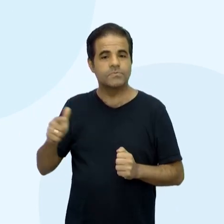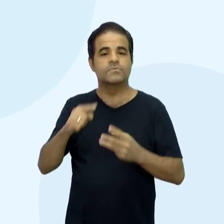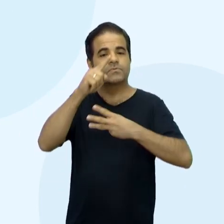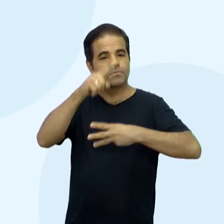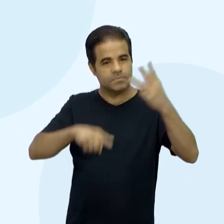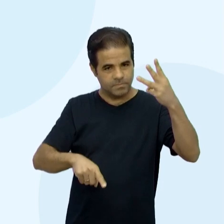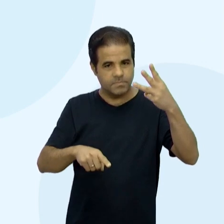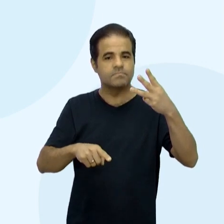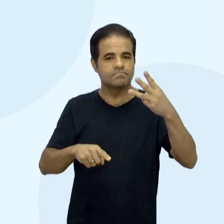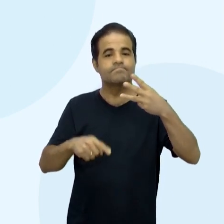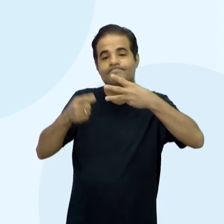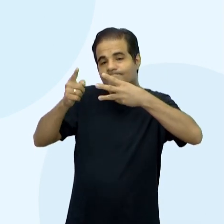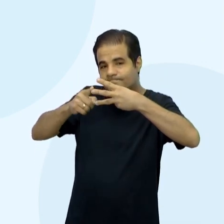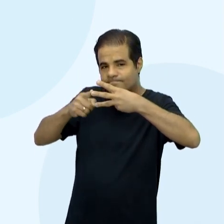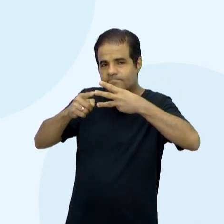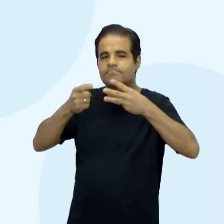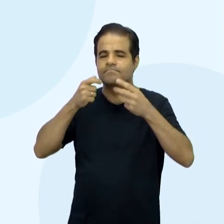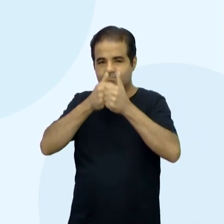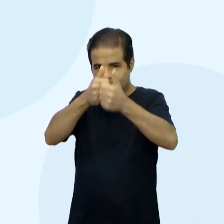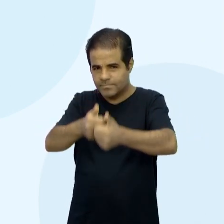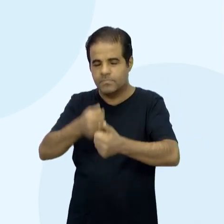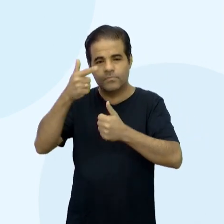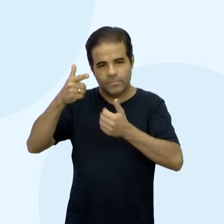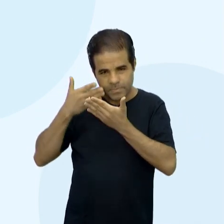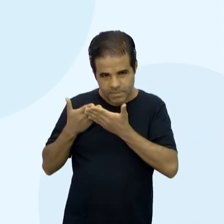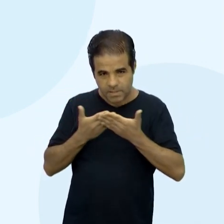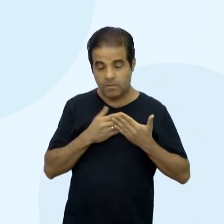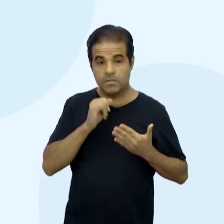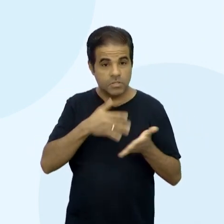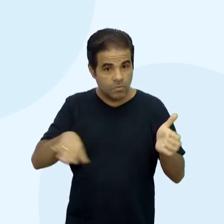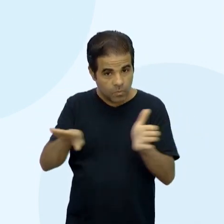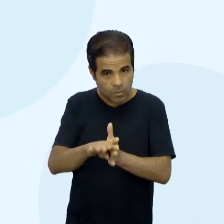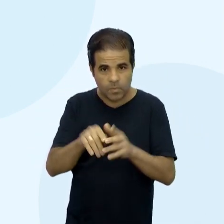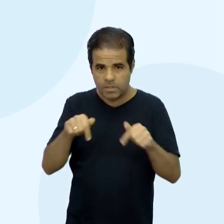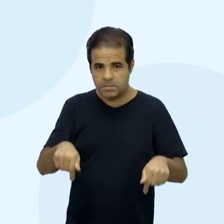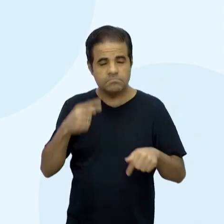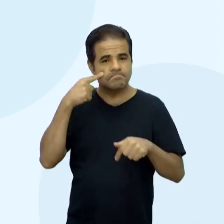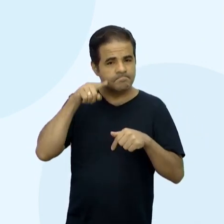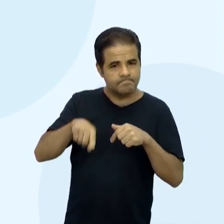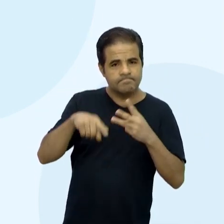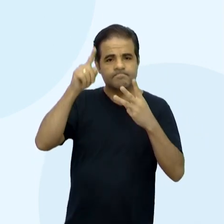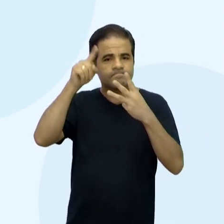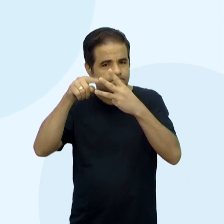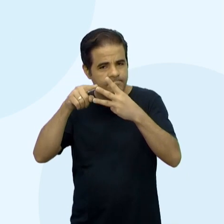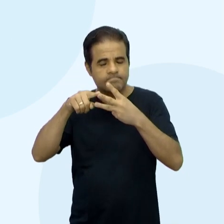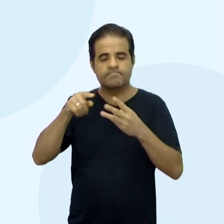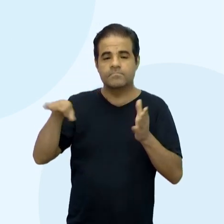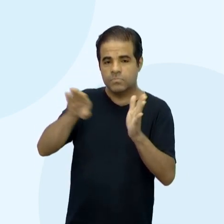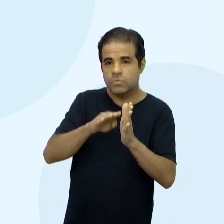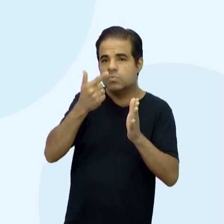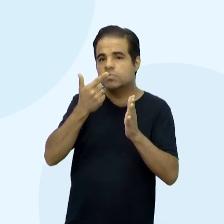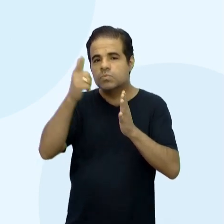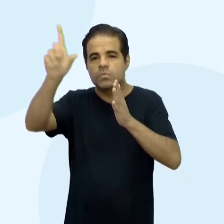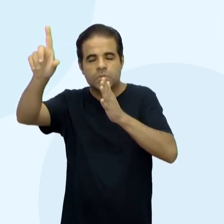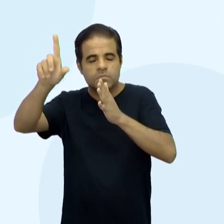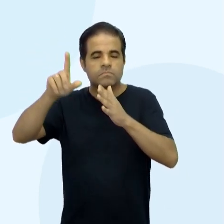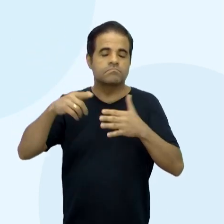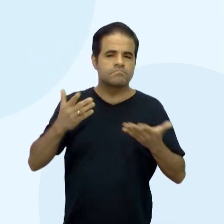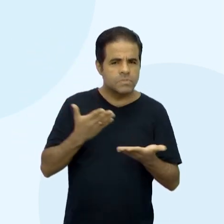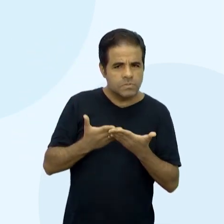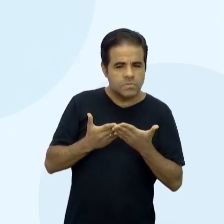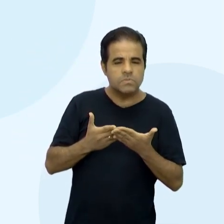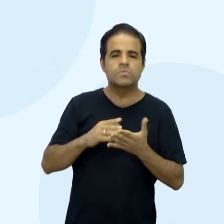componentes. Está aqui ó, o nosso, então, por favor, acompanhe as demais aulas. Se você chegou aqui nesse componente pelo YouTube, chegou através de outros, sei lá, essa